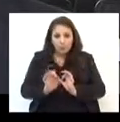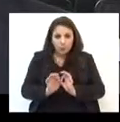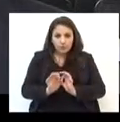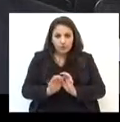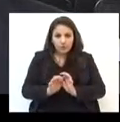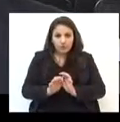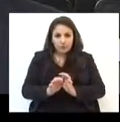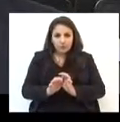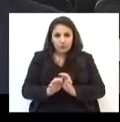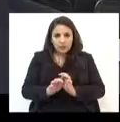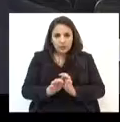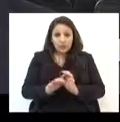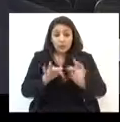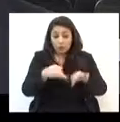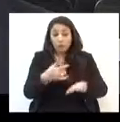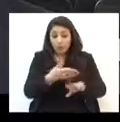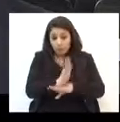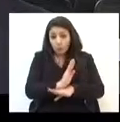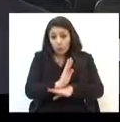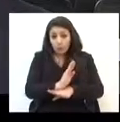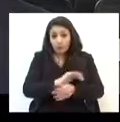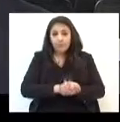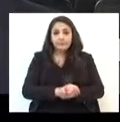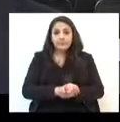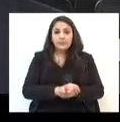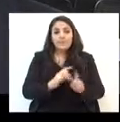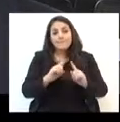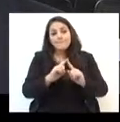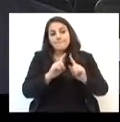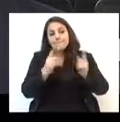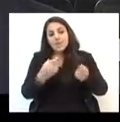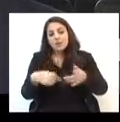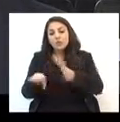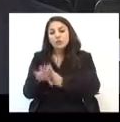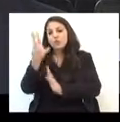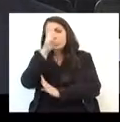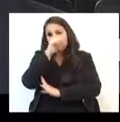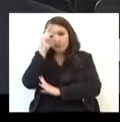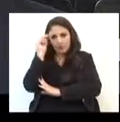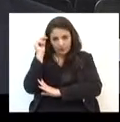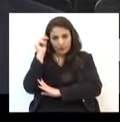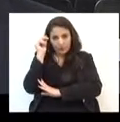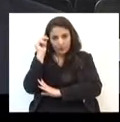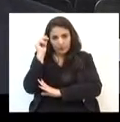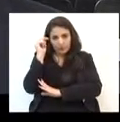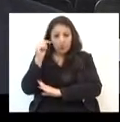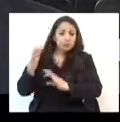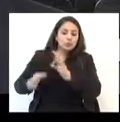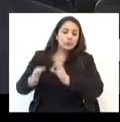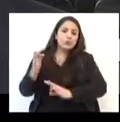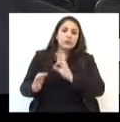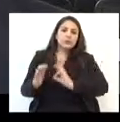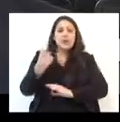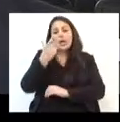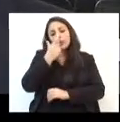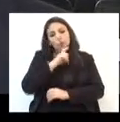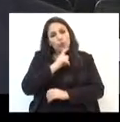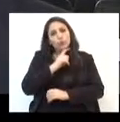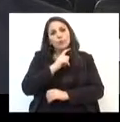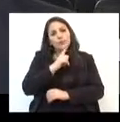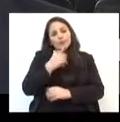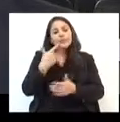que não chegou no final, foi aprovado para casa, inclusive, mas chegando lá na prefeitura, a equipe jurídica entendeu que